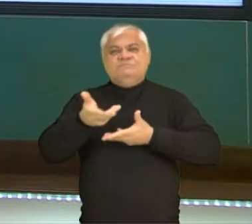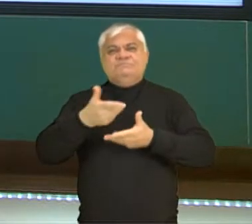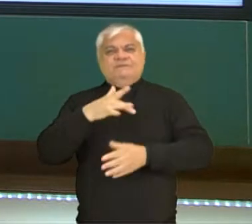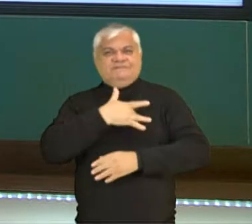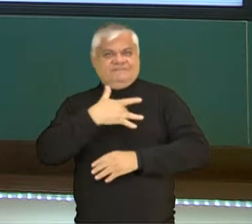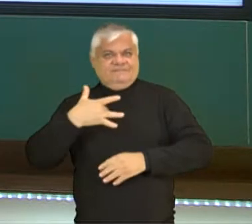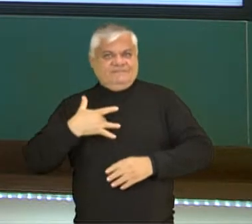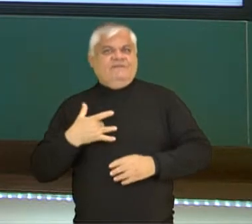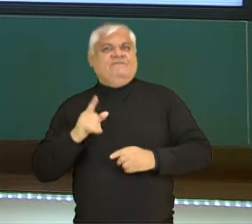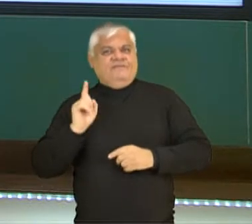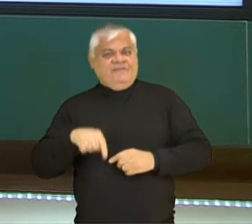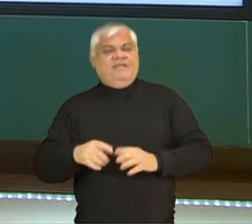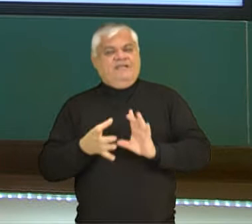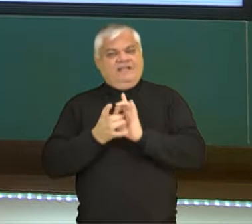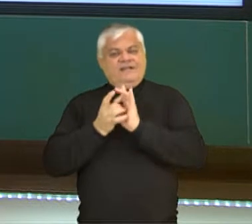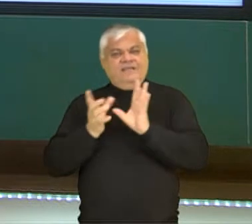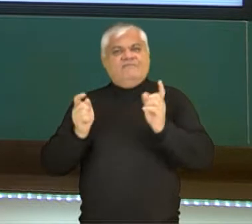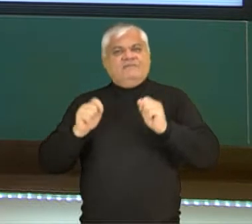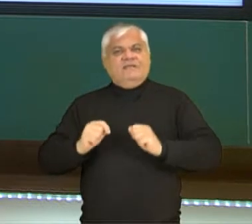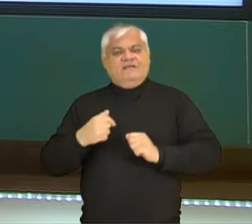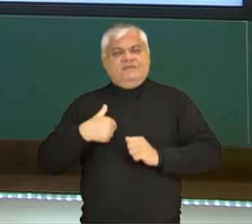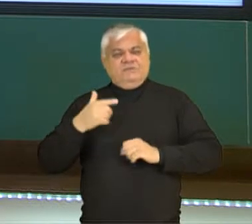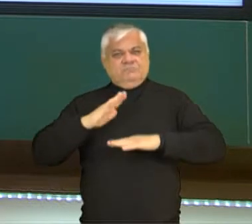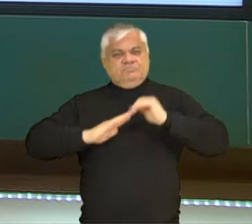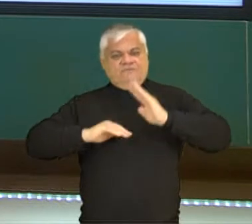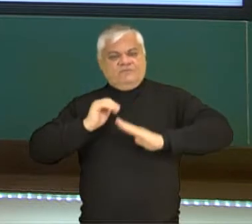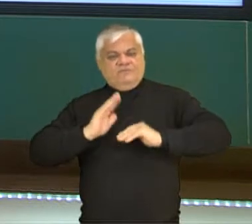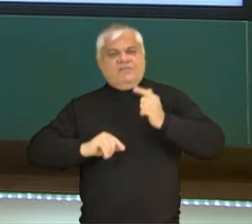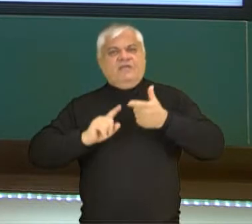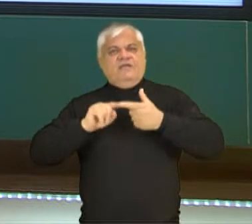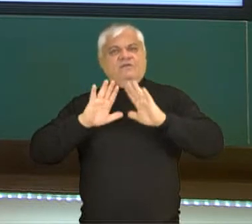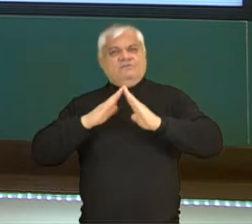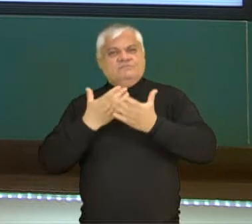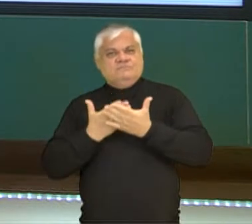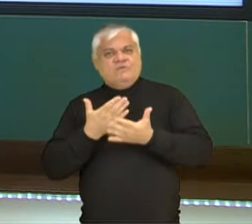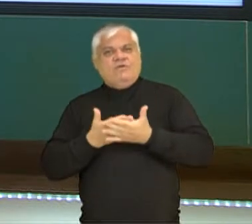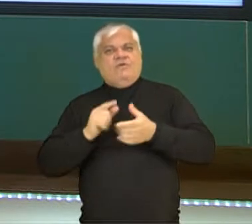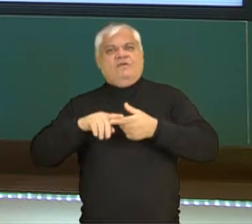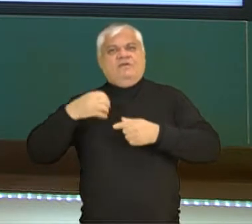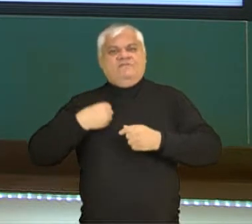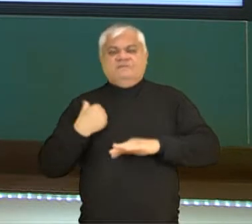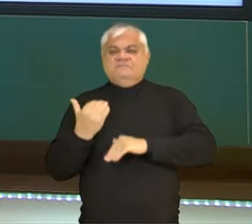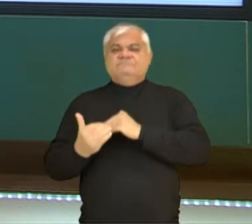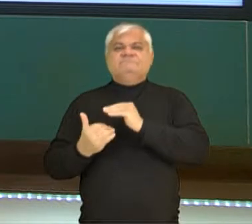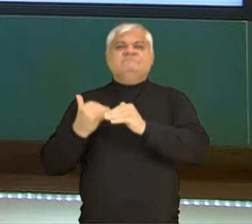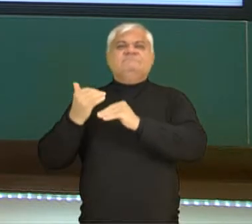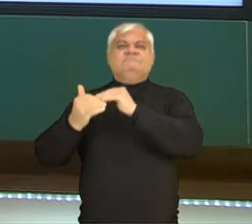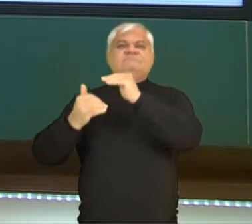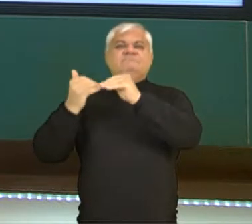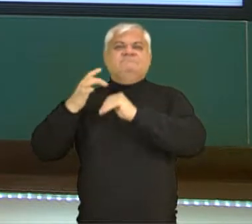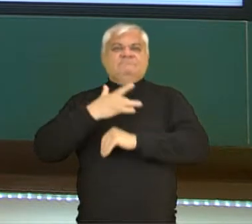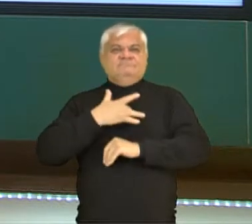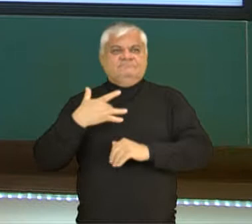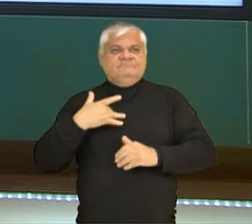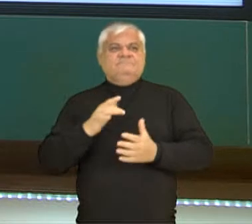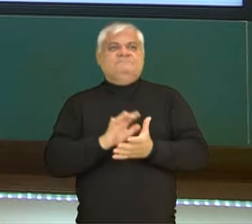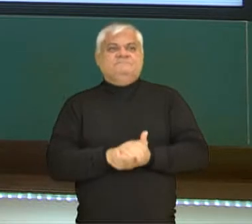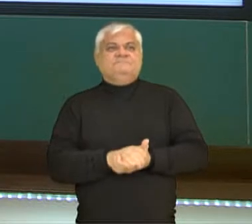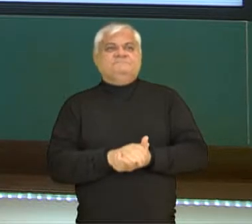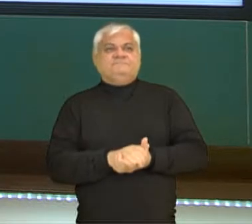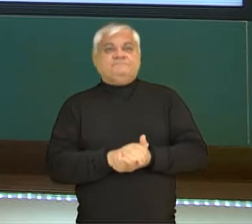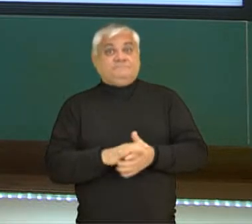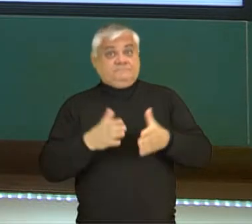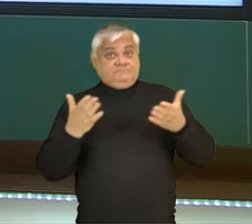saudáveis, né, que nos permitam aí um crescimento profissional, escolar, né, na nossa vida de uma maneira saudável. A partir